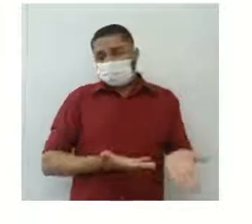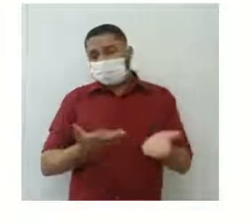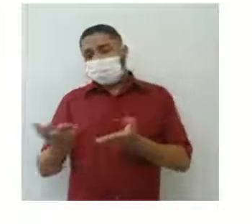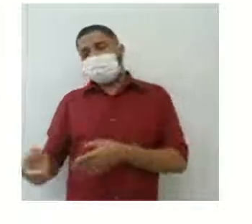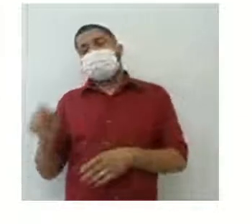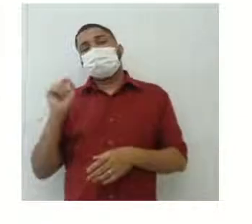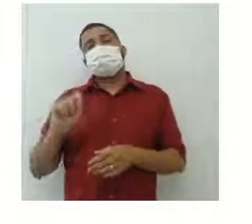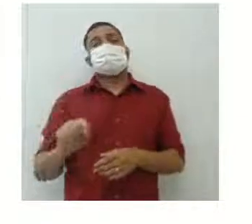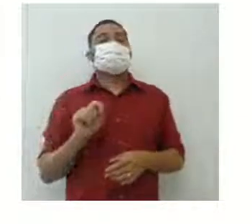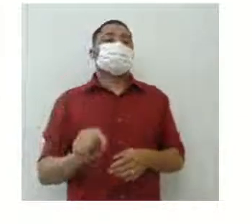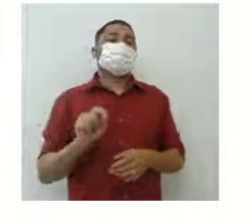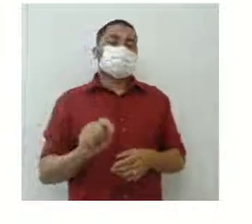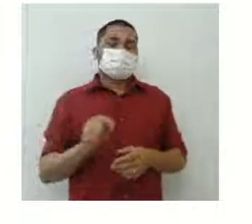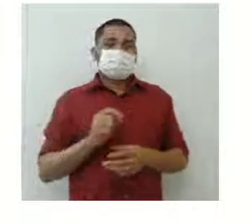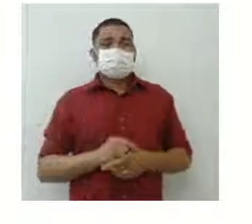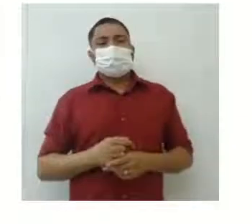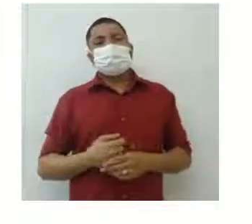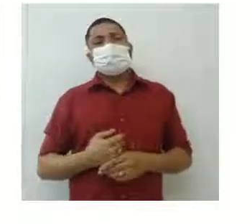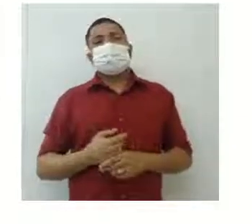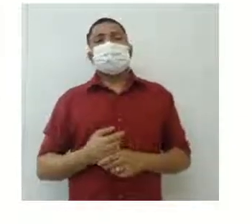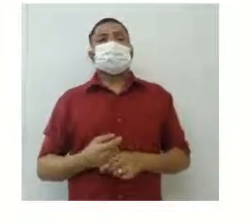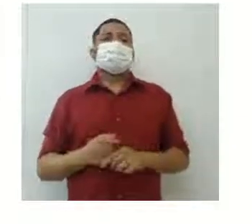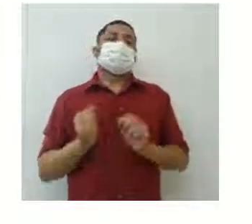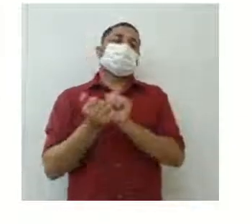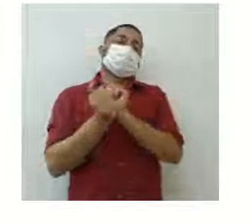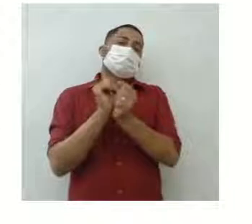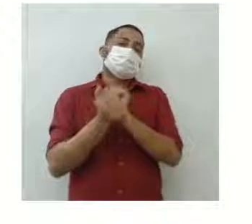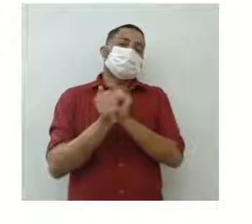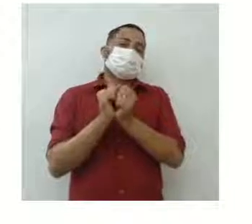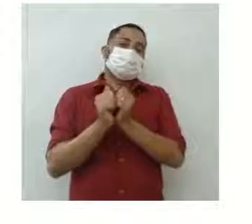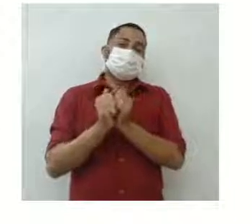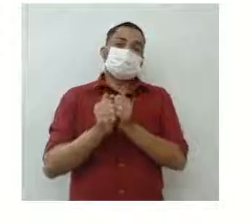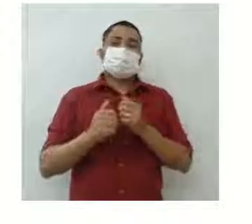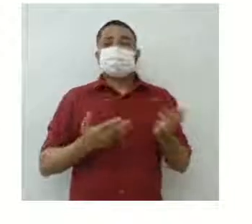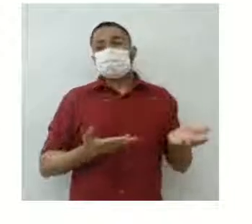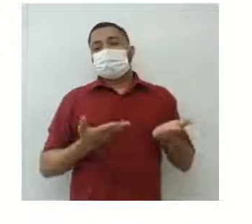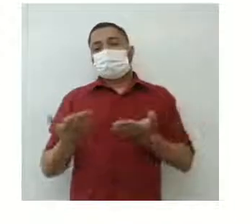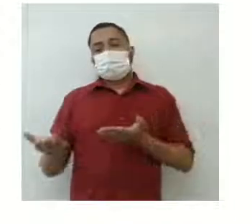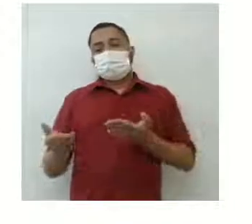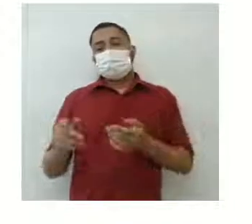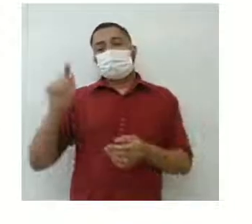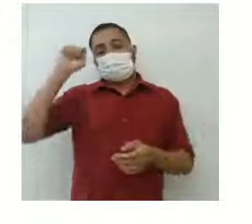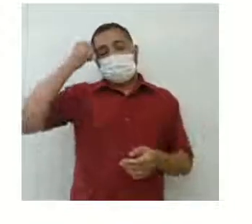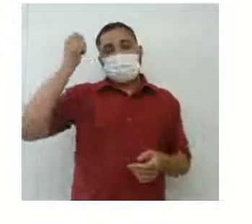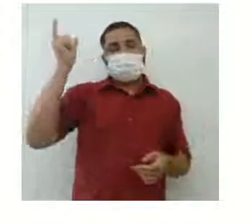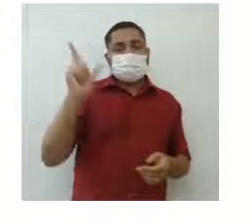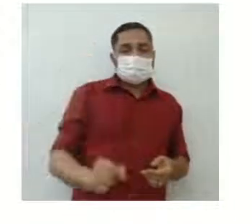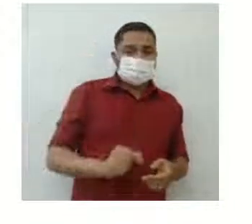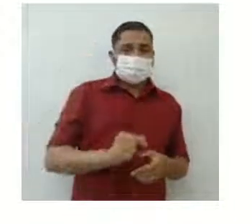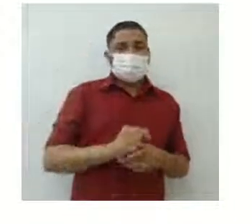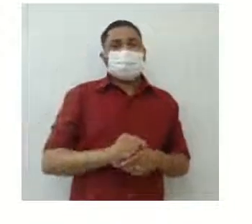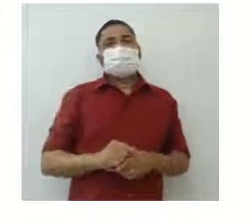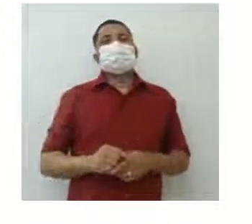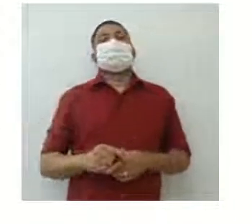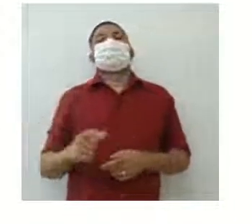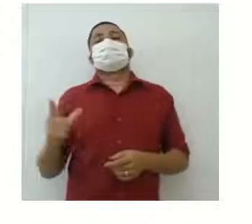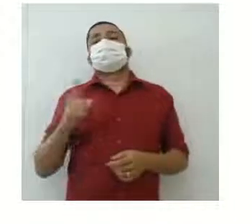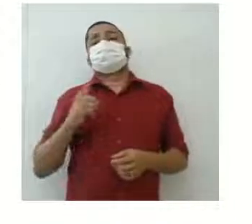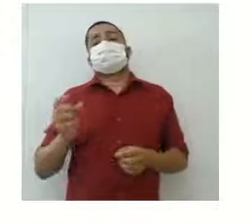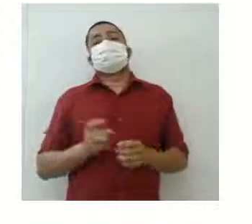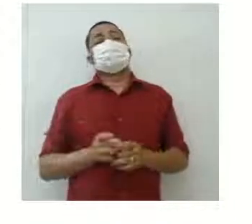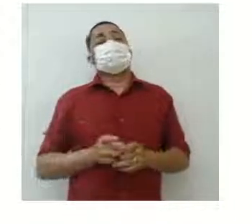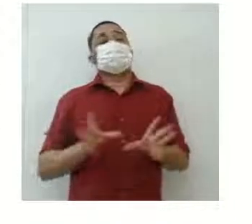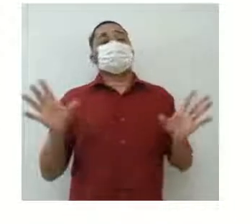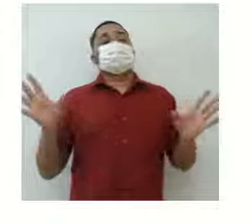quê? Trazer, na realidade, escravos vindos da África para suprir essa